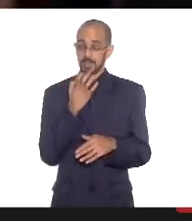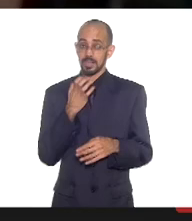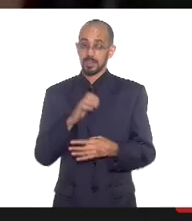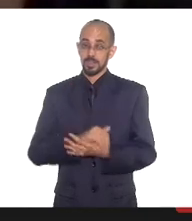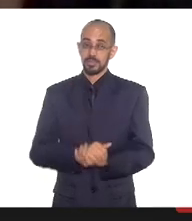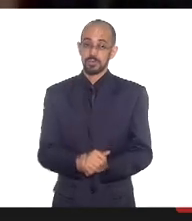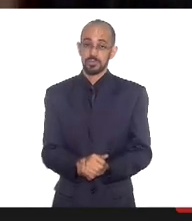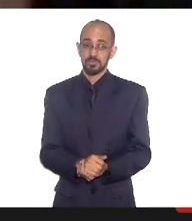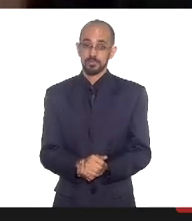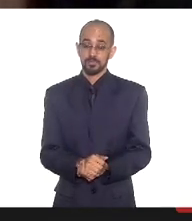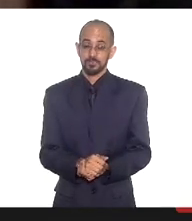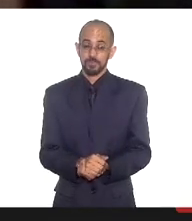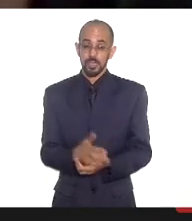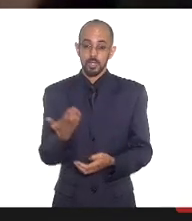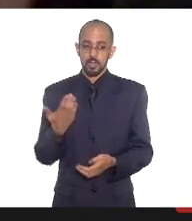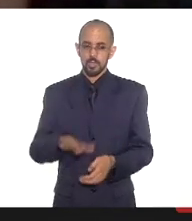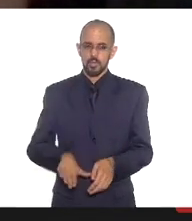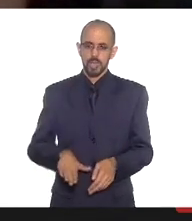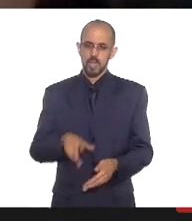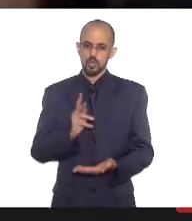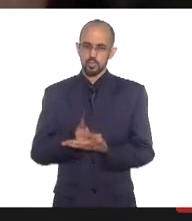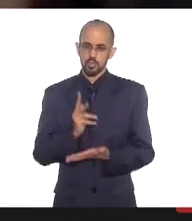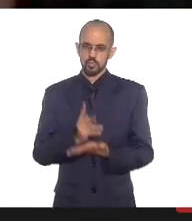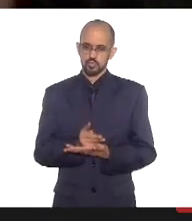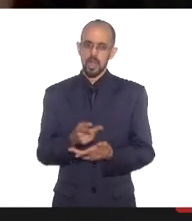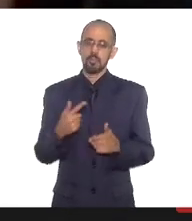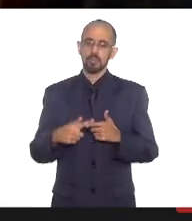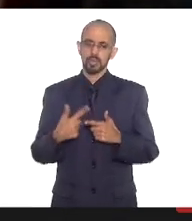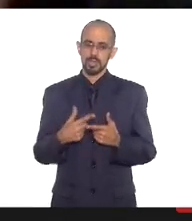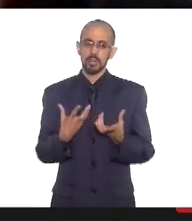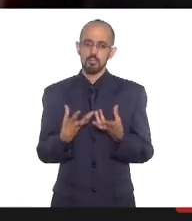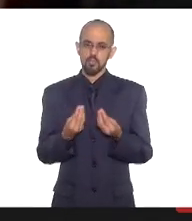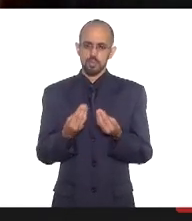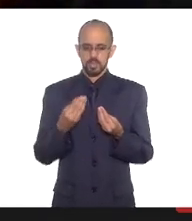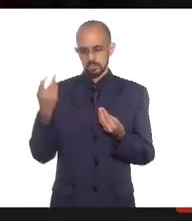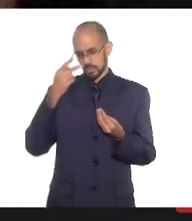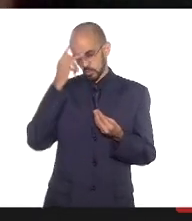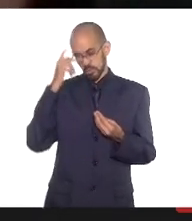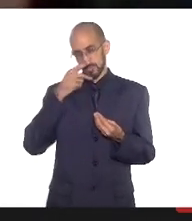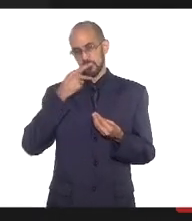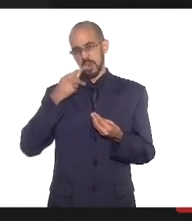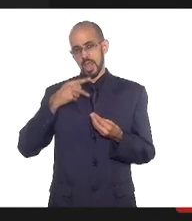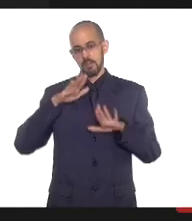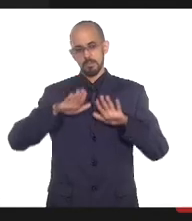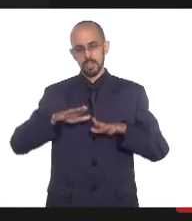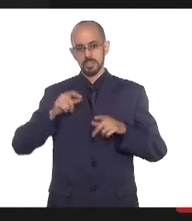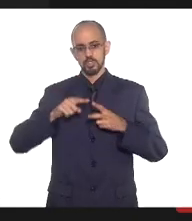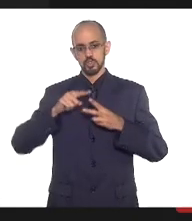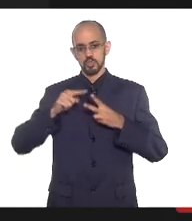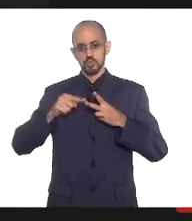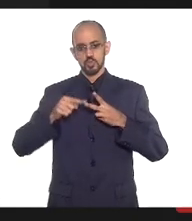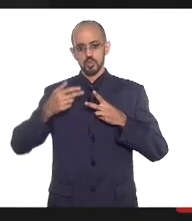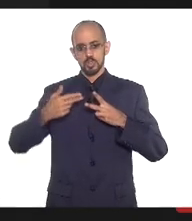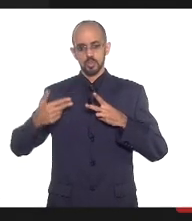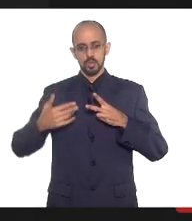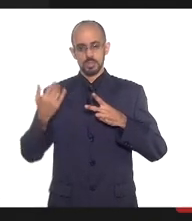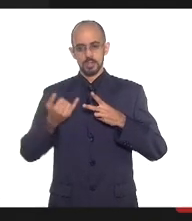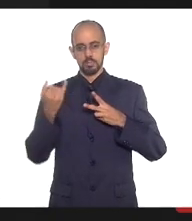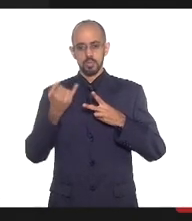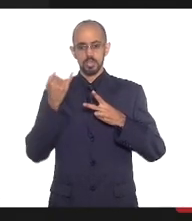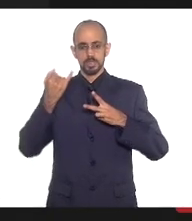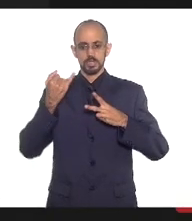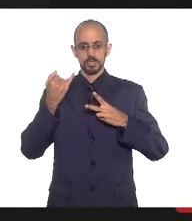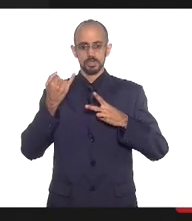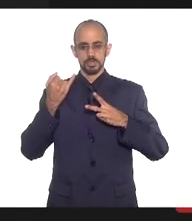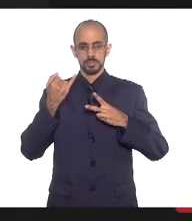então eu não quero me arrepender porque eu sei que tem muita gente para falar mas eu penso que duas coisas têm que ser levadas aqui em consideração fazer